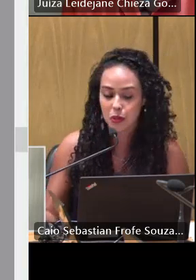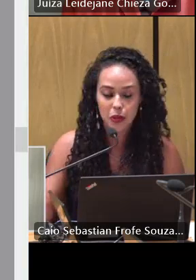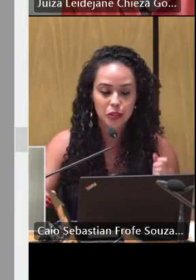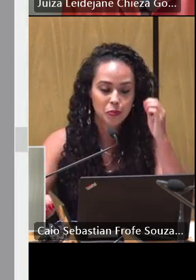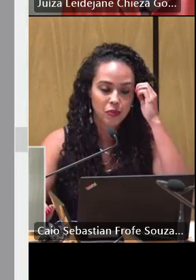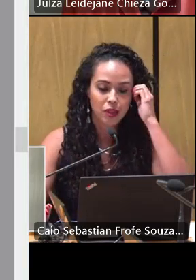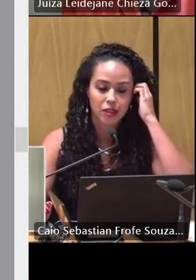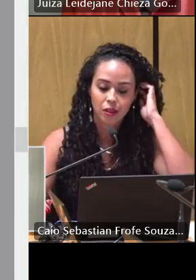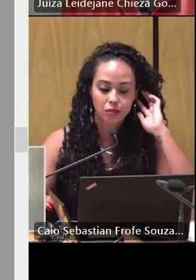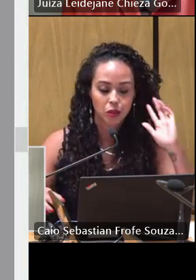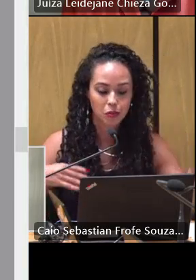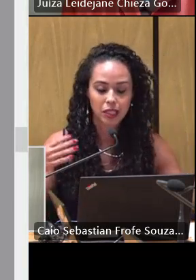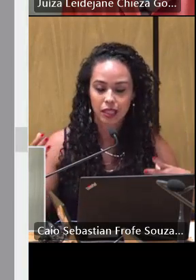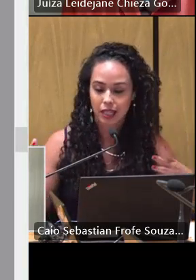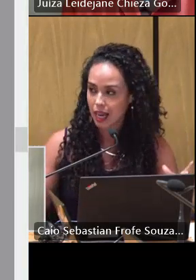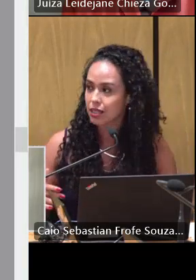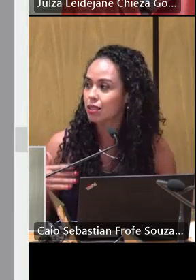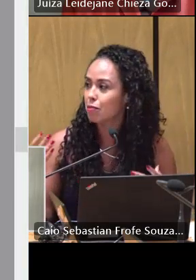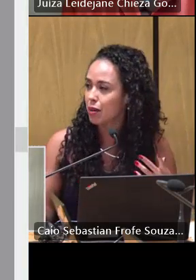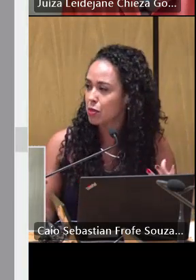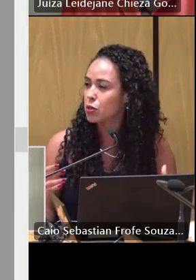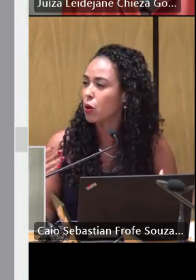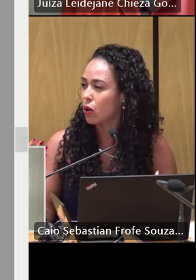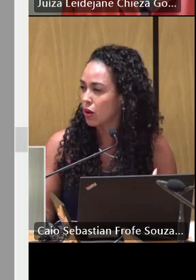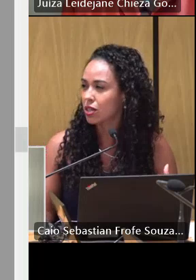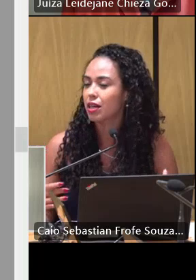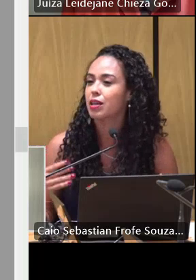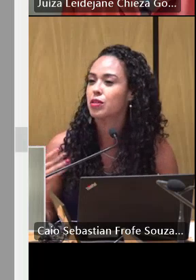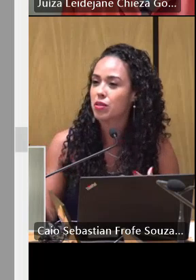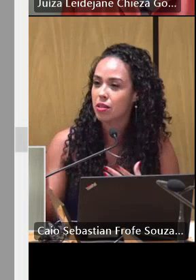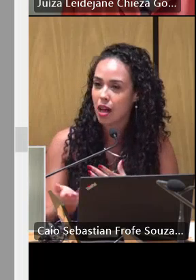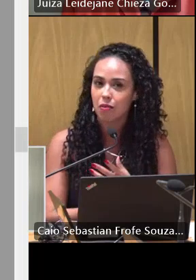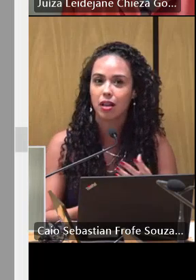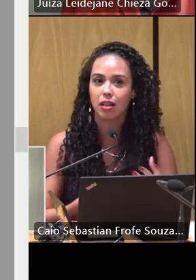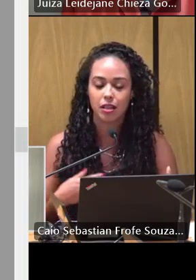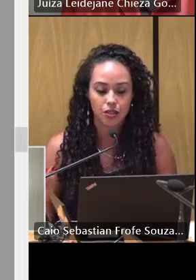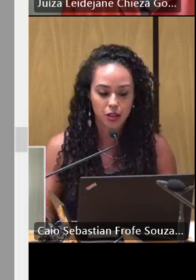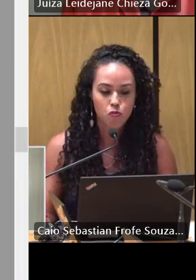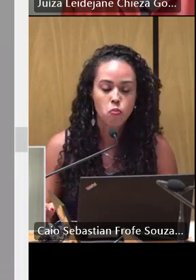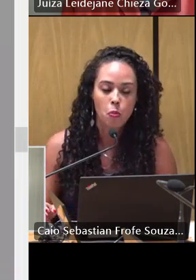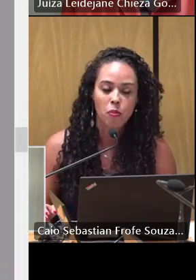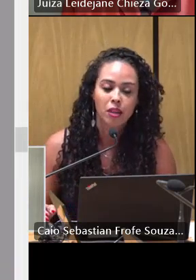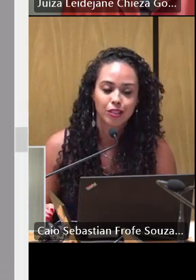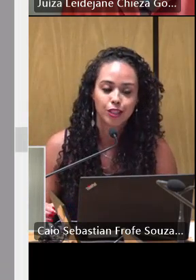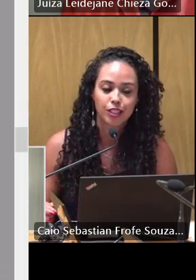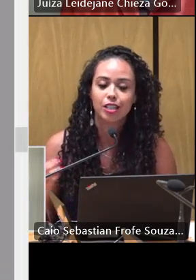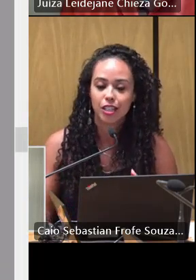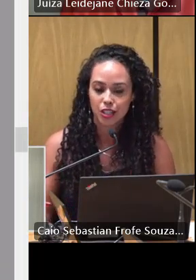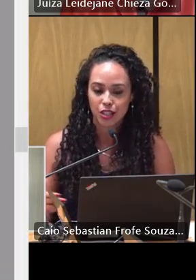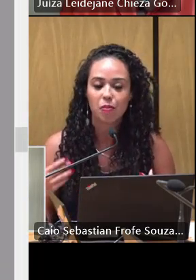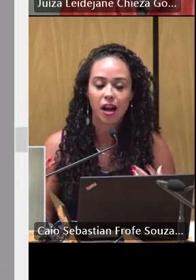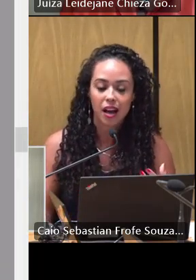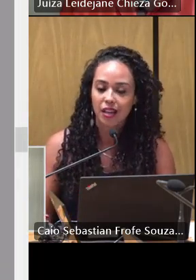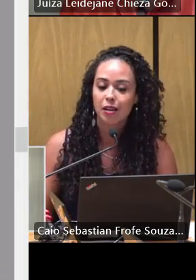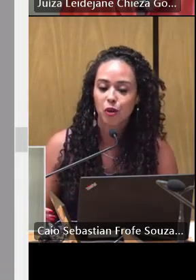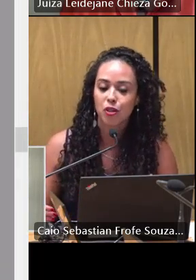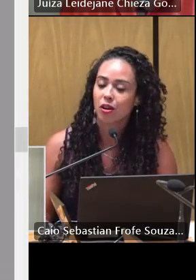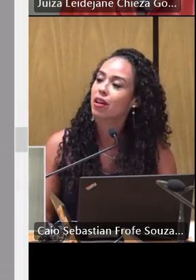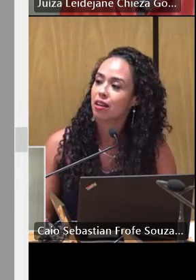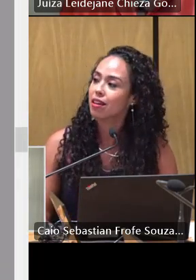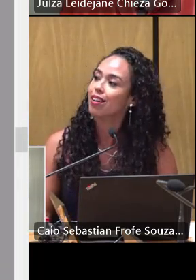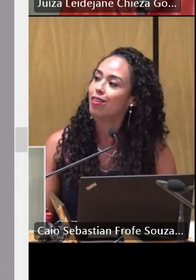opções então toda uma estratégia também psicológica né social ali de de deslegitimar e